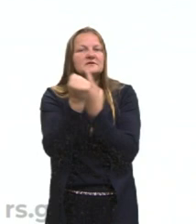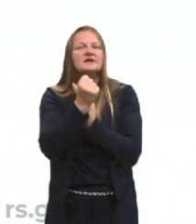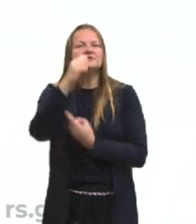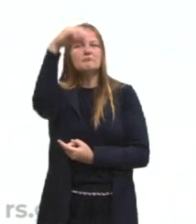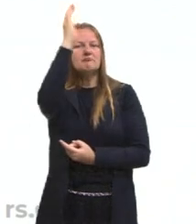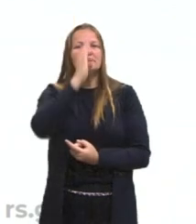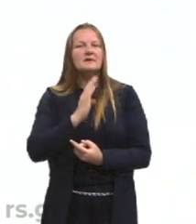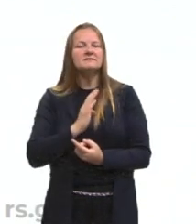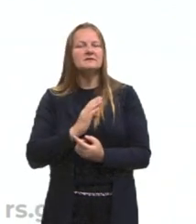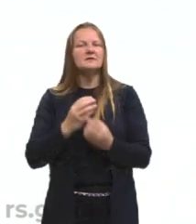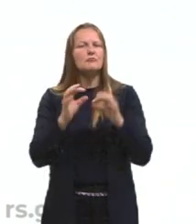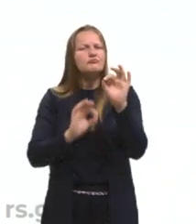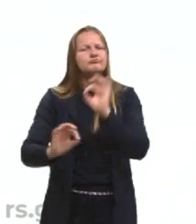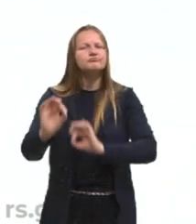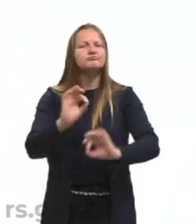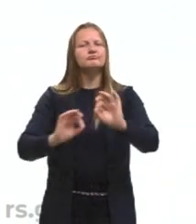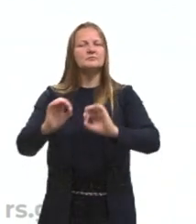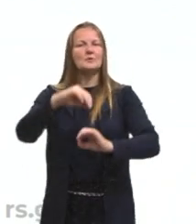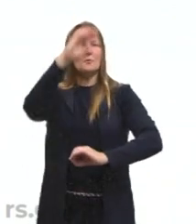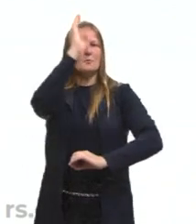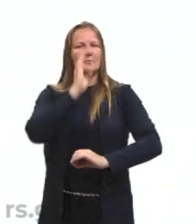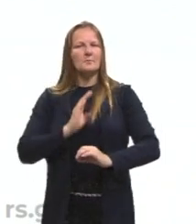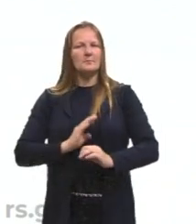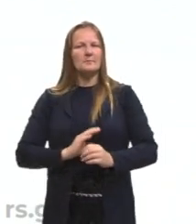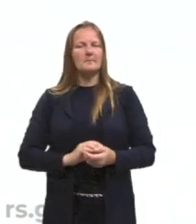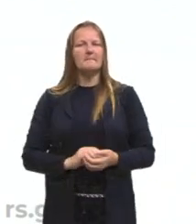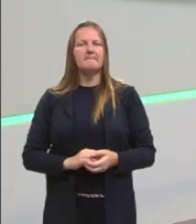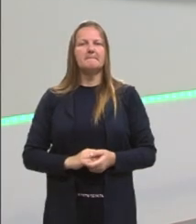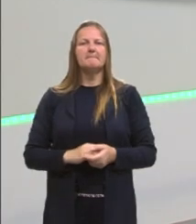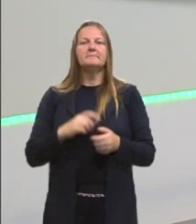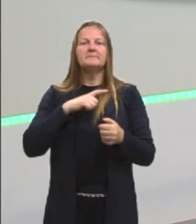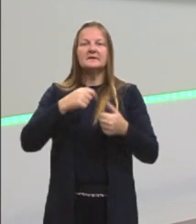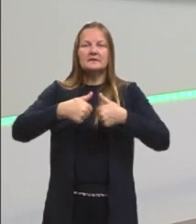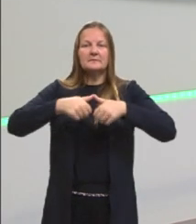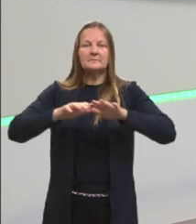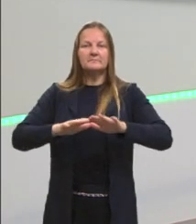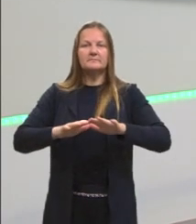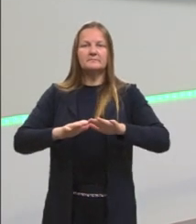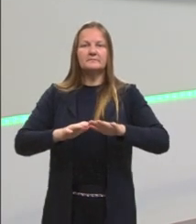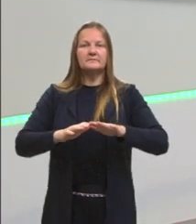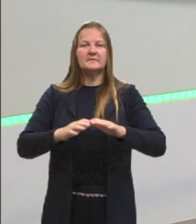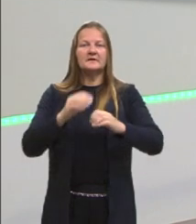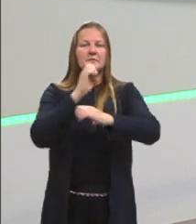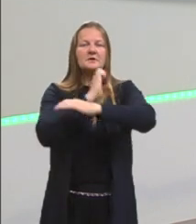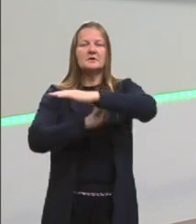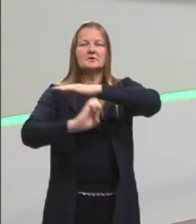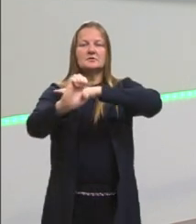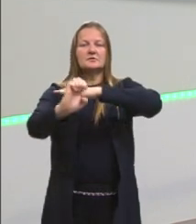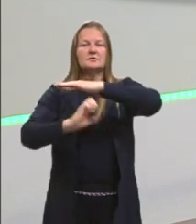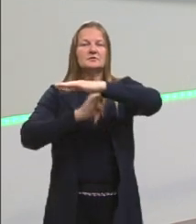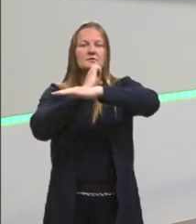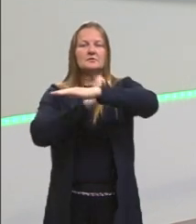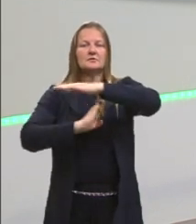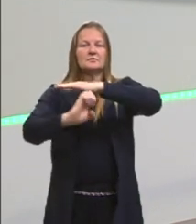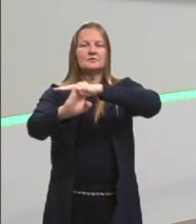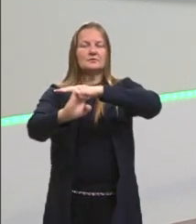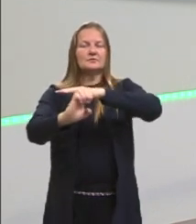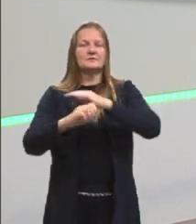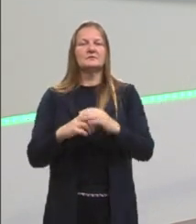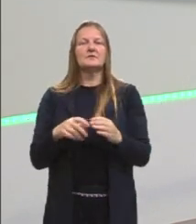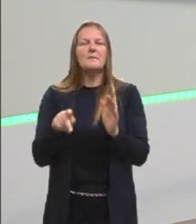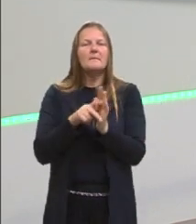uma construção do Brasil de manter o Brasil de exportar né um Brasil que é